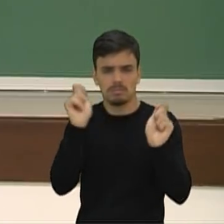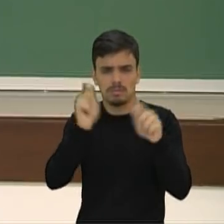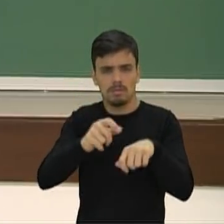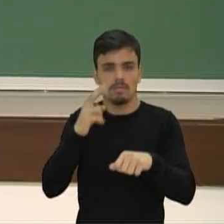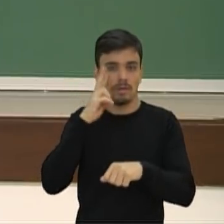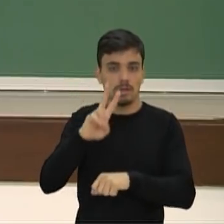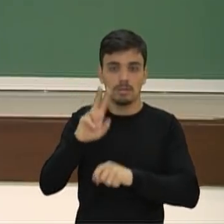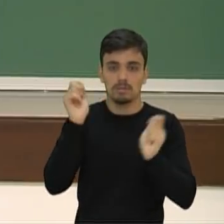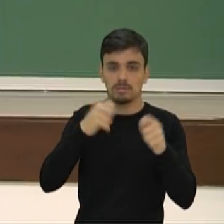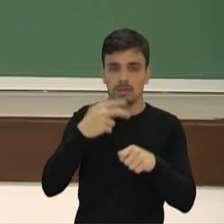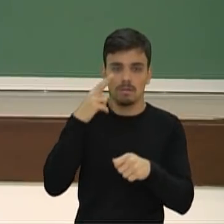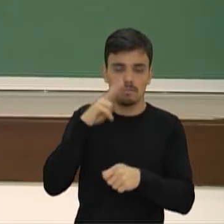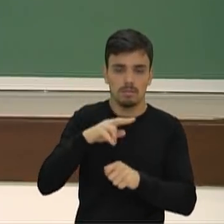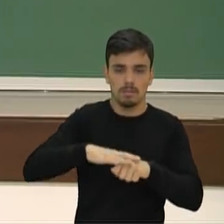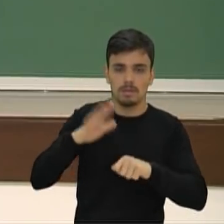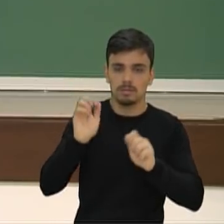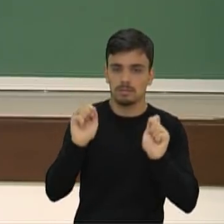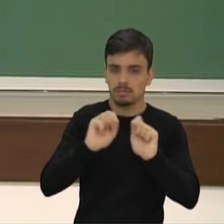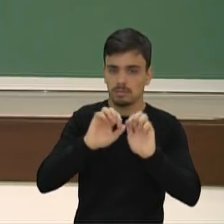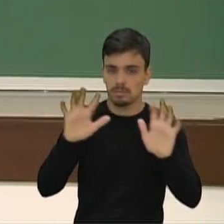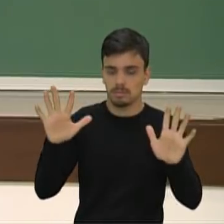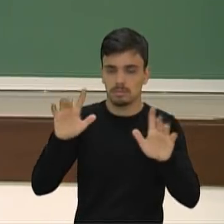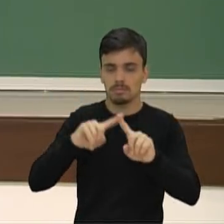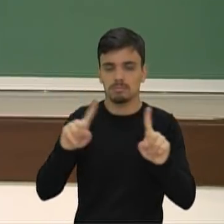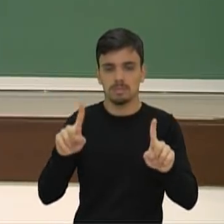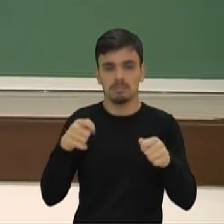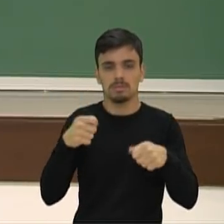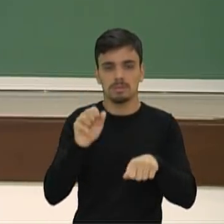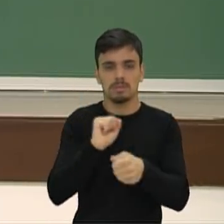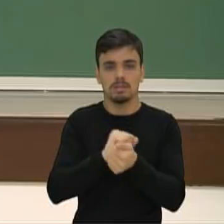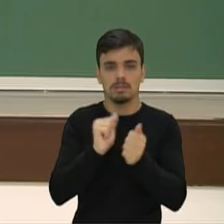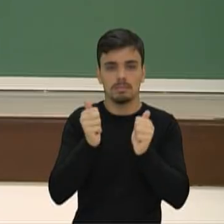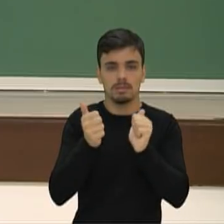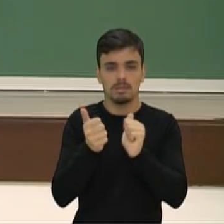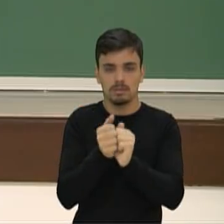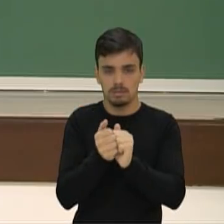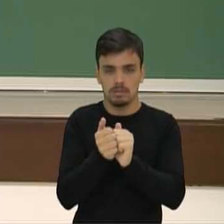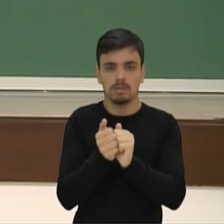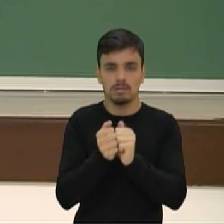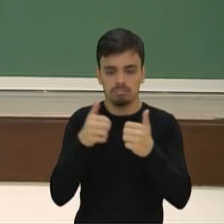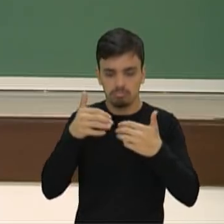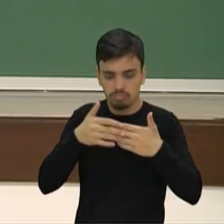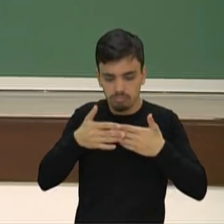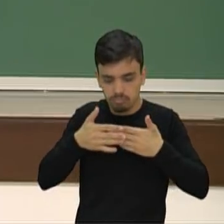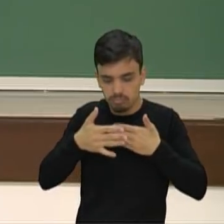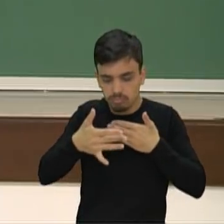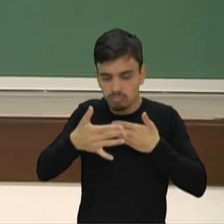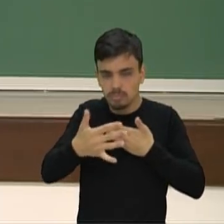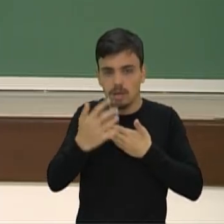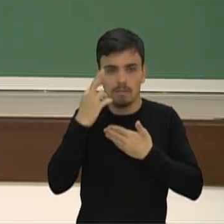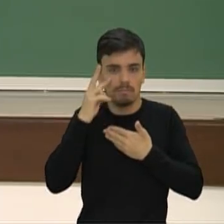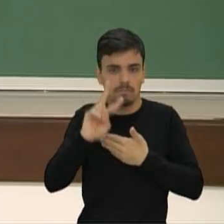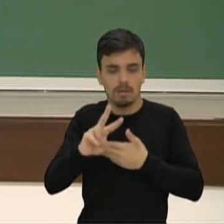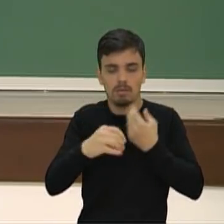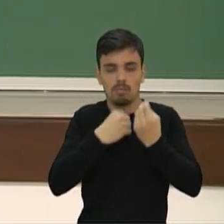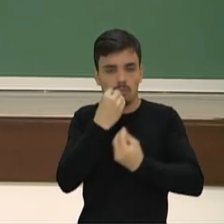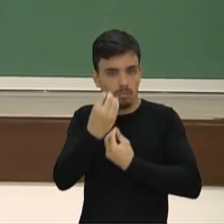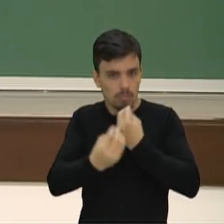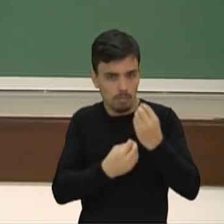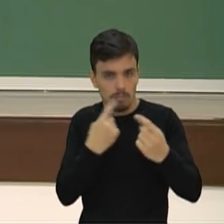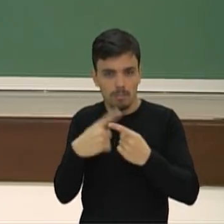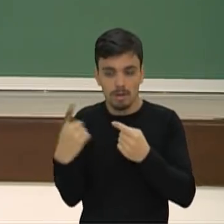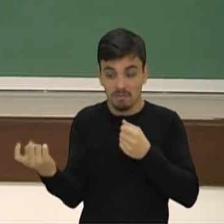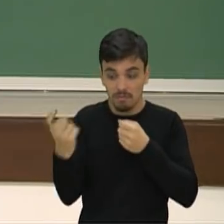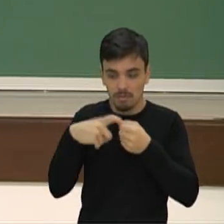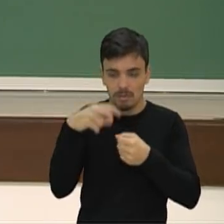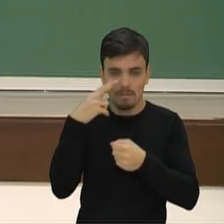estar enxergando de maneira muito mais clara. Só que você tem que adaptar a sua visão ao longo dos tempos também, para que esse retorno da visão